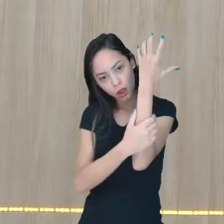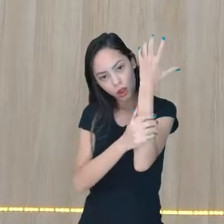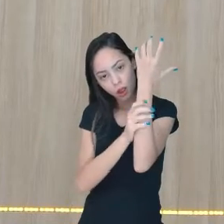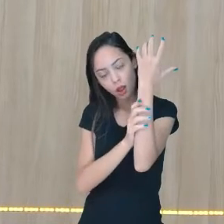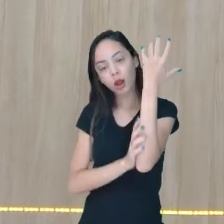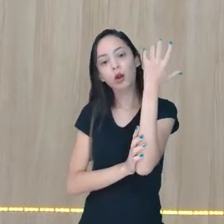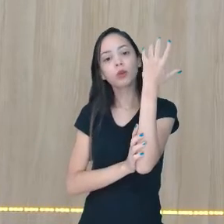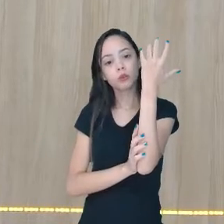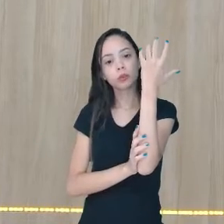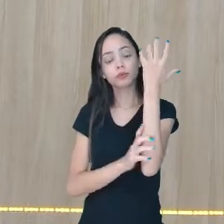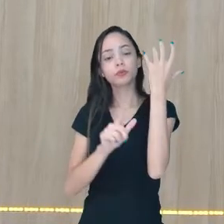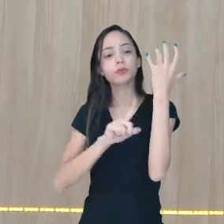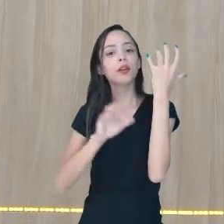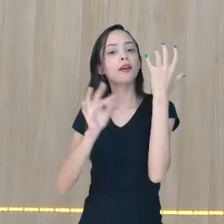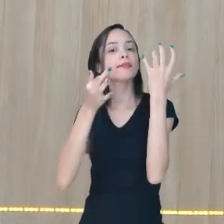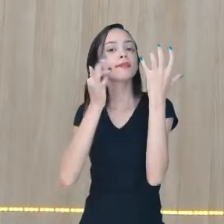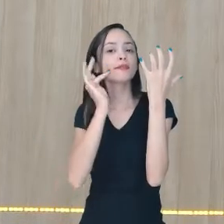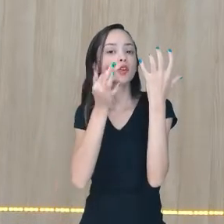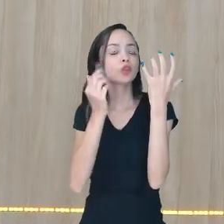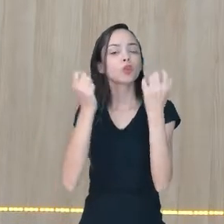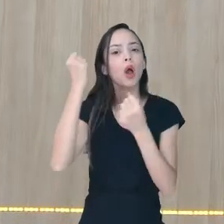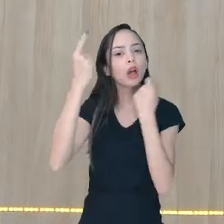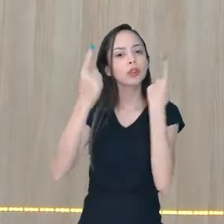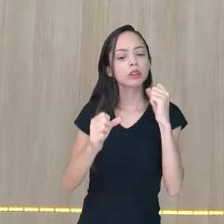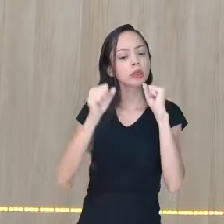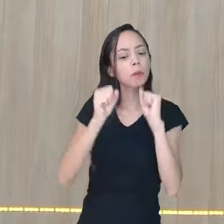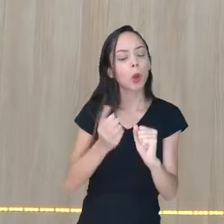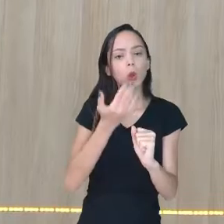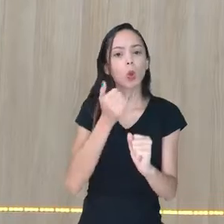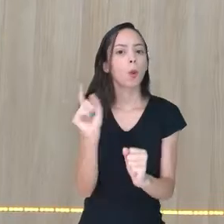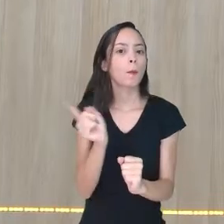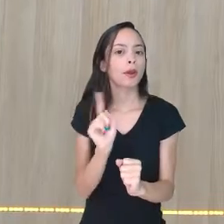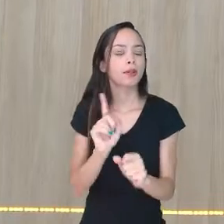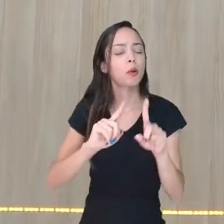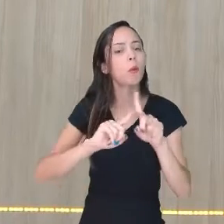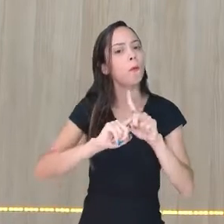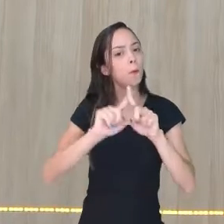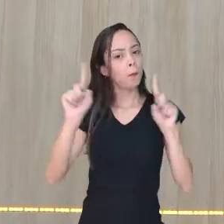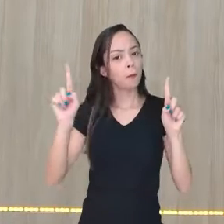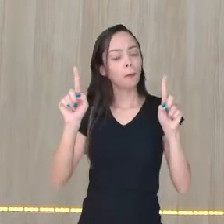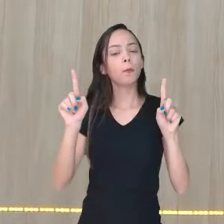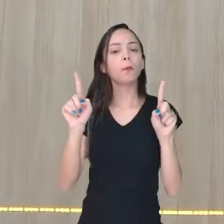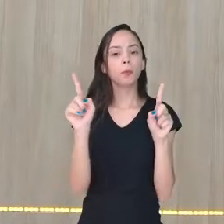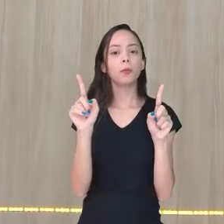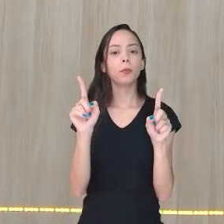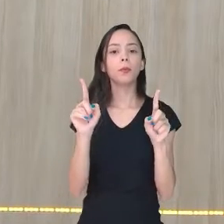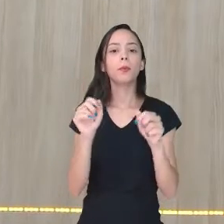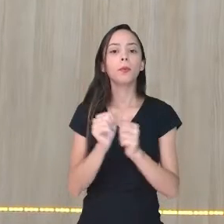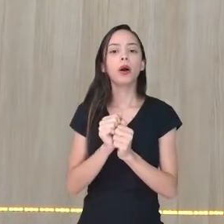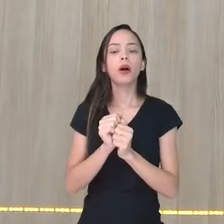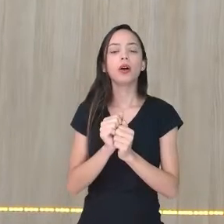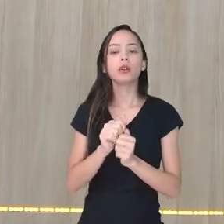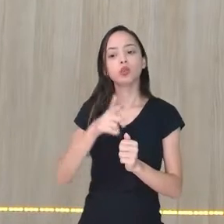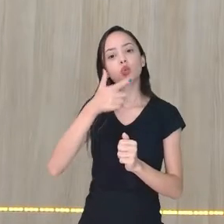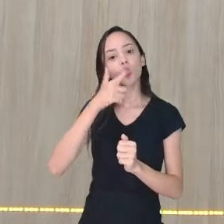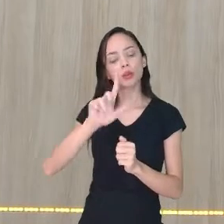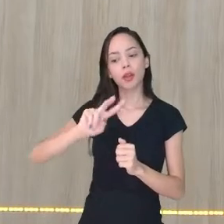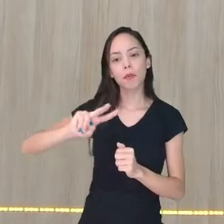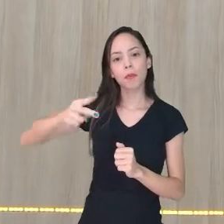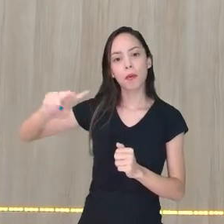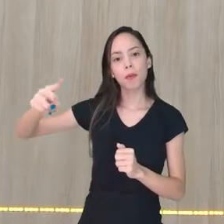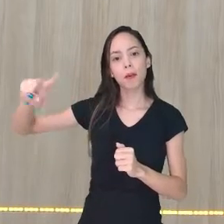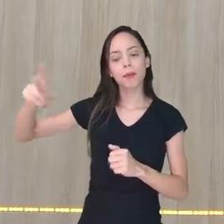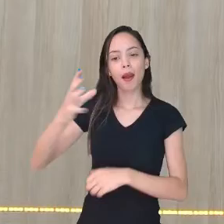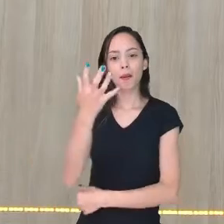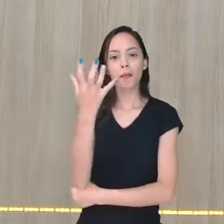frutos, até frutos que não são comestíveis por nós, mas que ele aí vai gerar, né? outras plantas através da semente desses frutos,